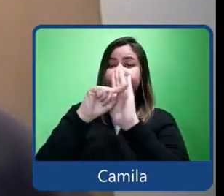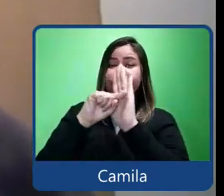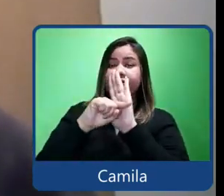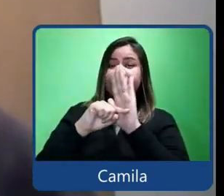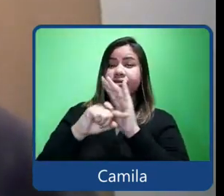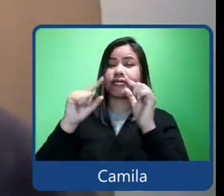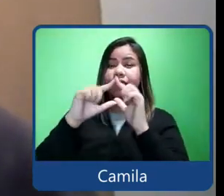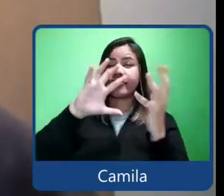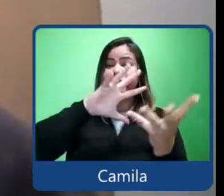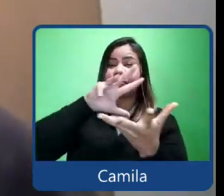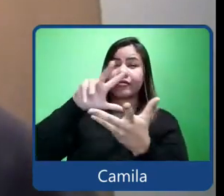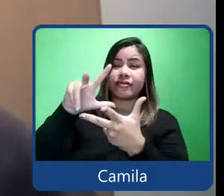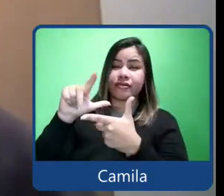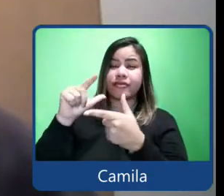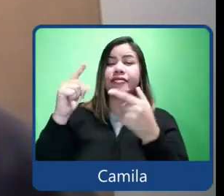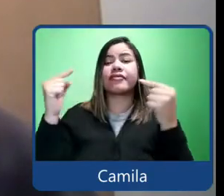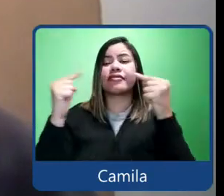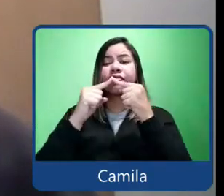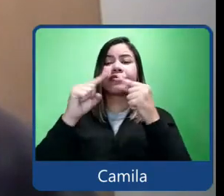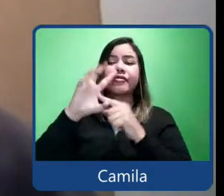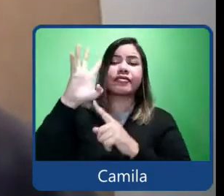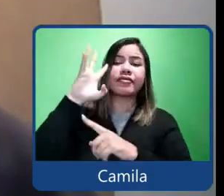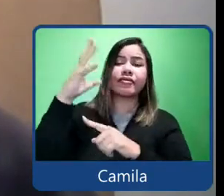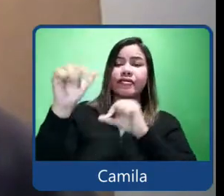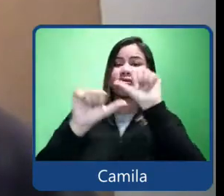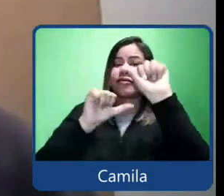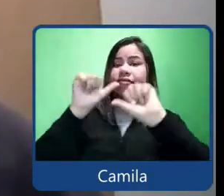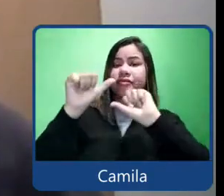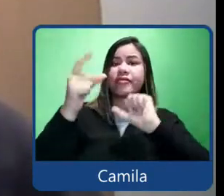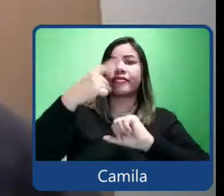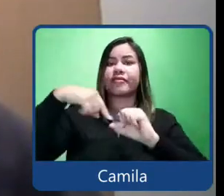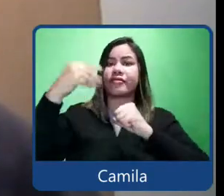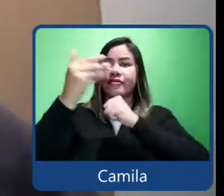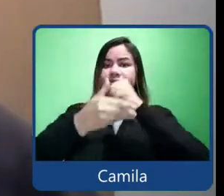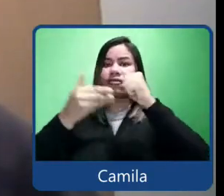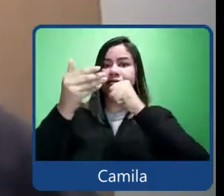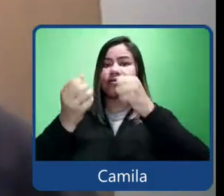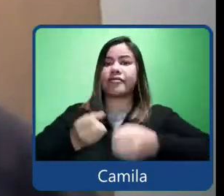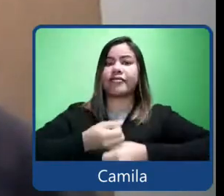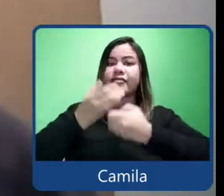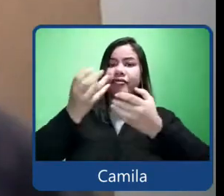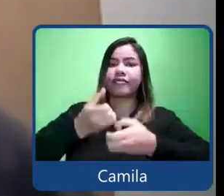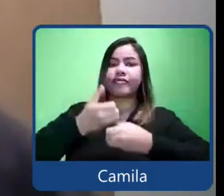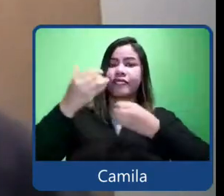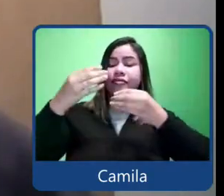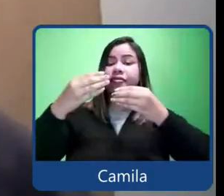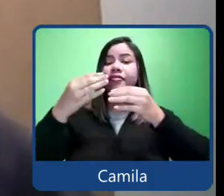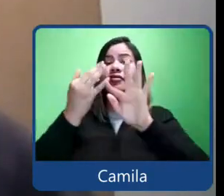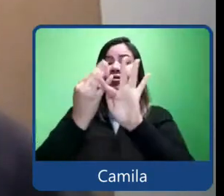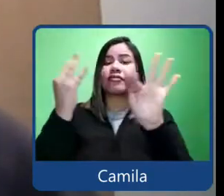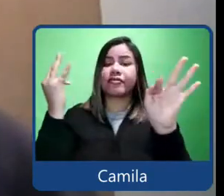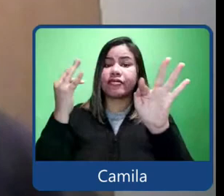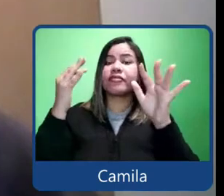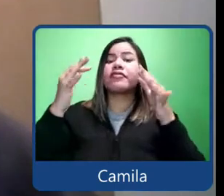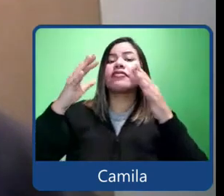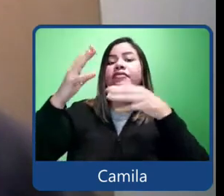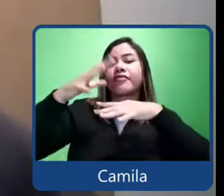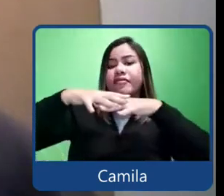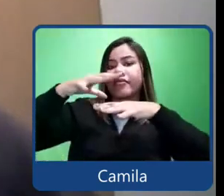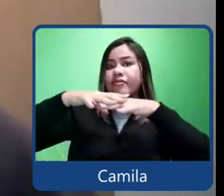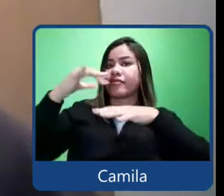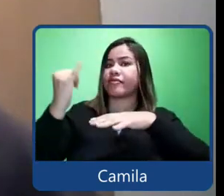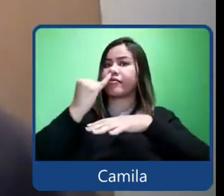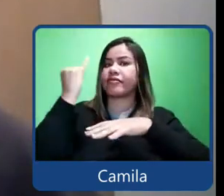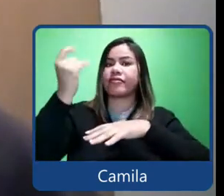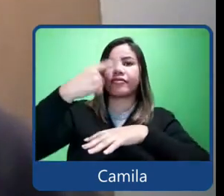as mudanças climáticas, nós precisamos estar baseados realmente em dados físico-matemáticos fundamentais para que a gente compreenda essas dinâmicas, e o